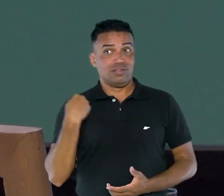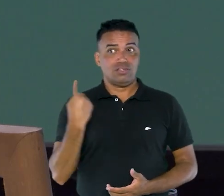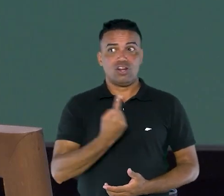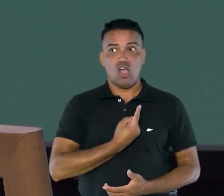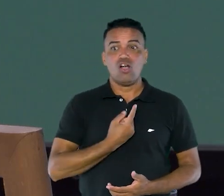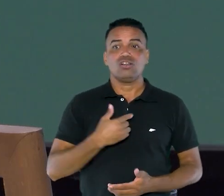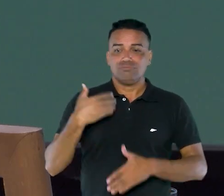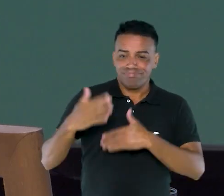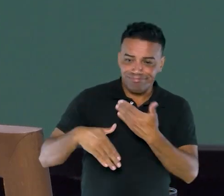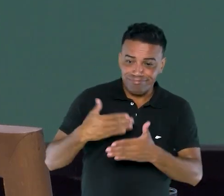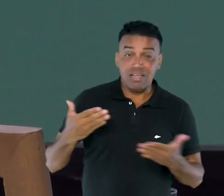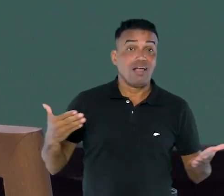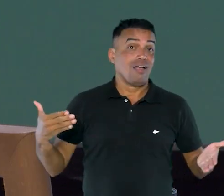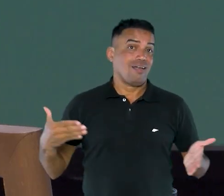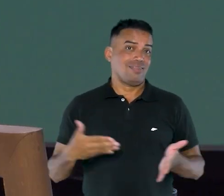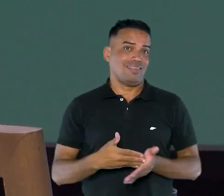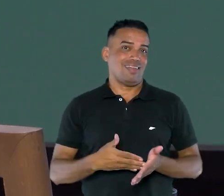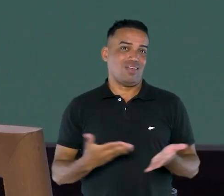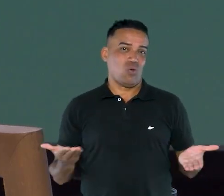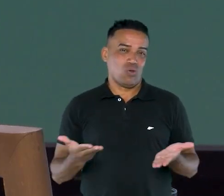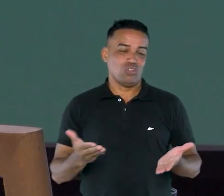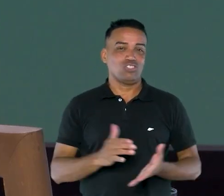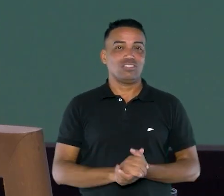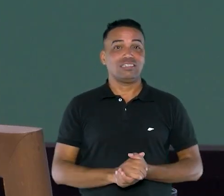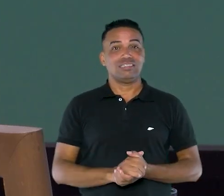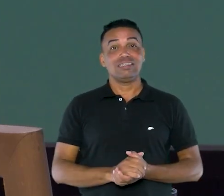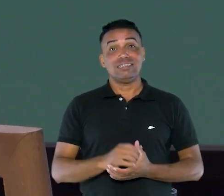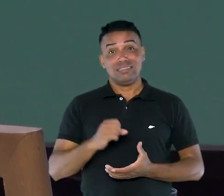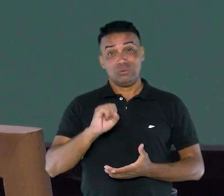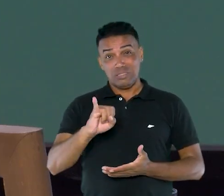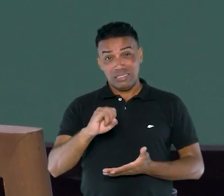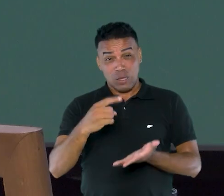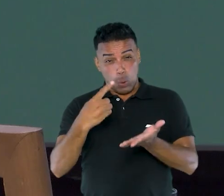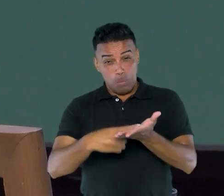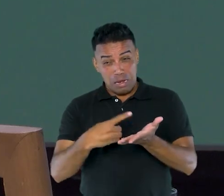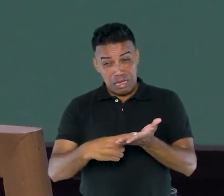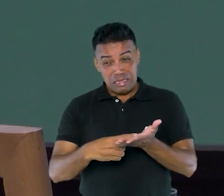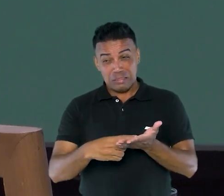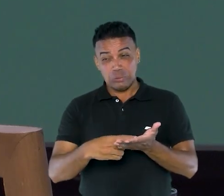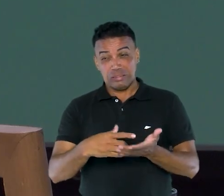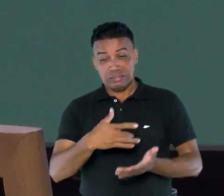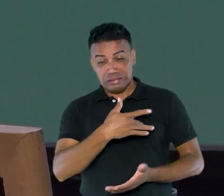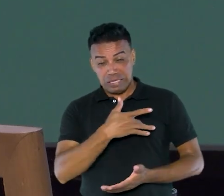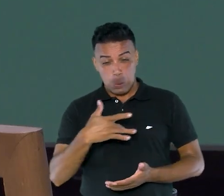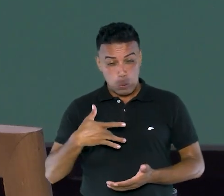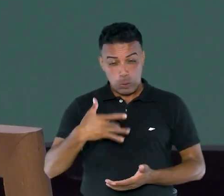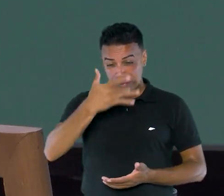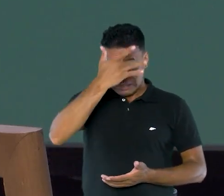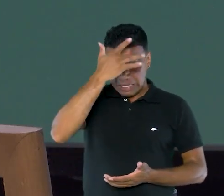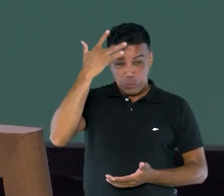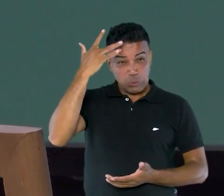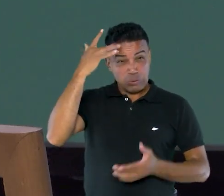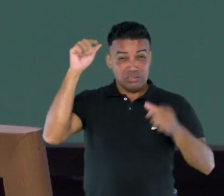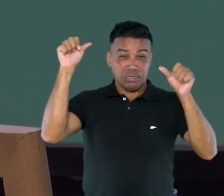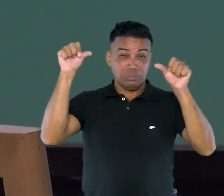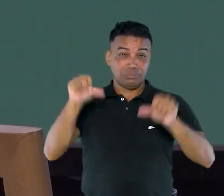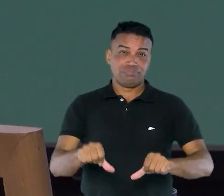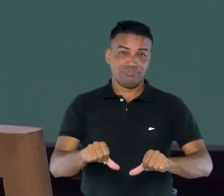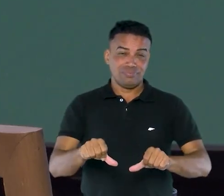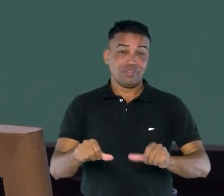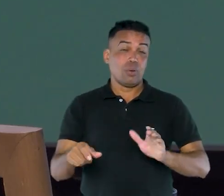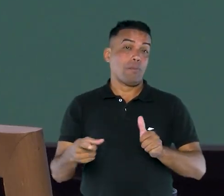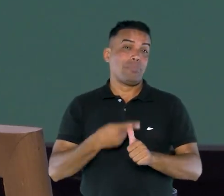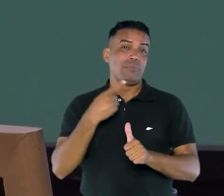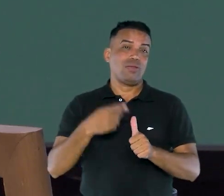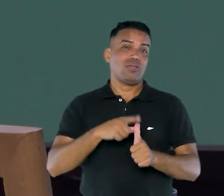gente está levando até então. Se a gente está combinando que tem esse mal-estar, que não está bem. Então, a primeira coisa é